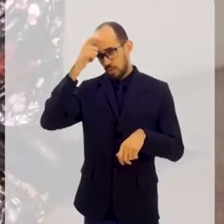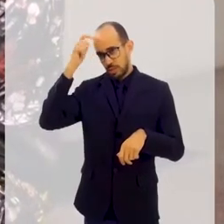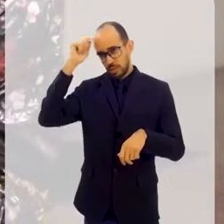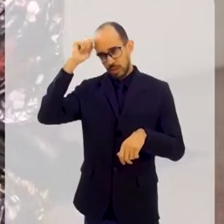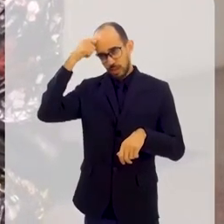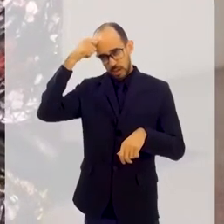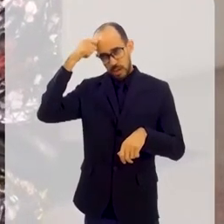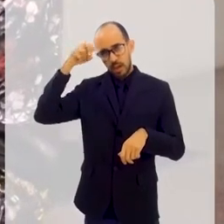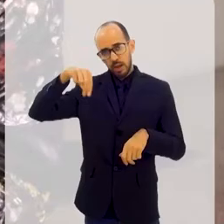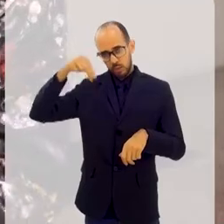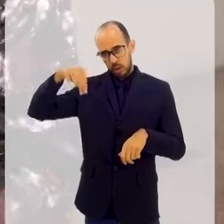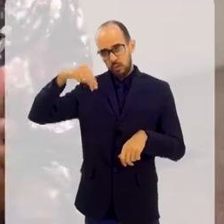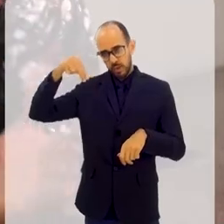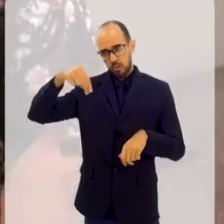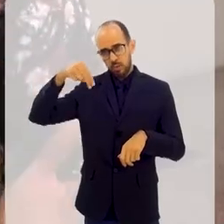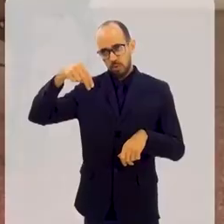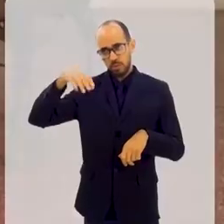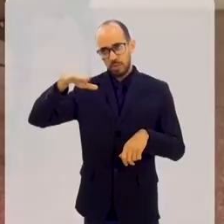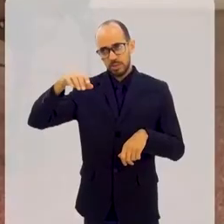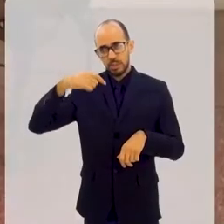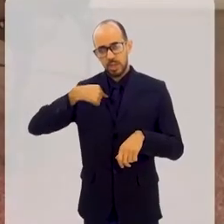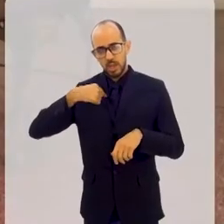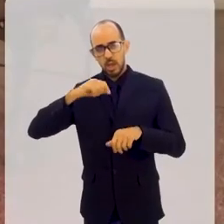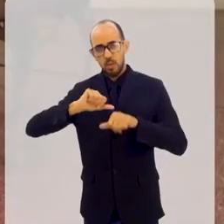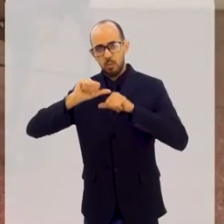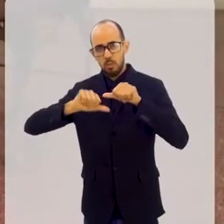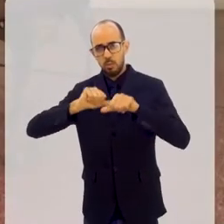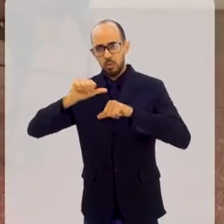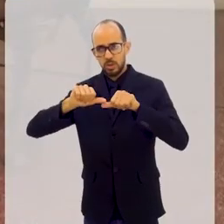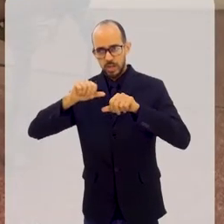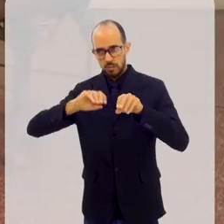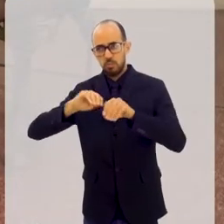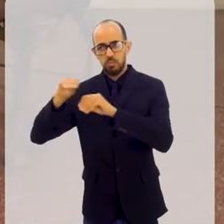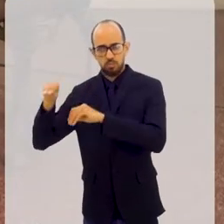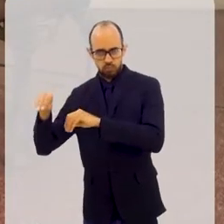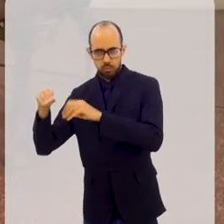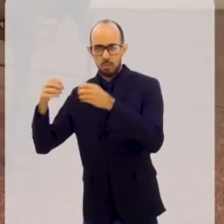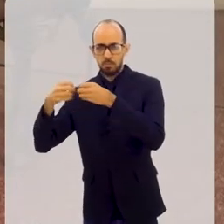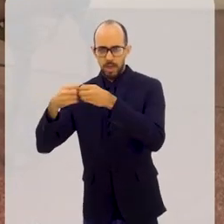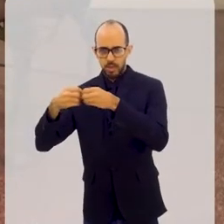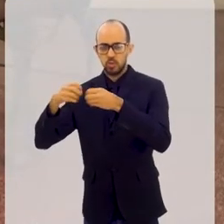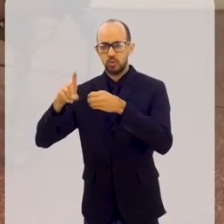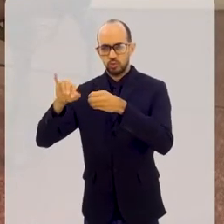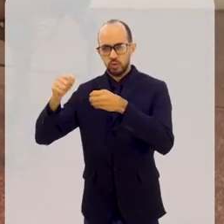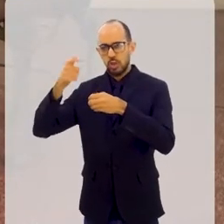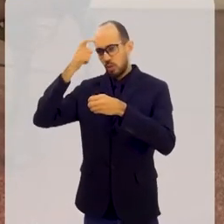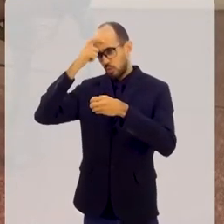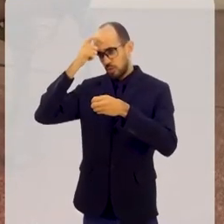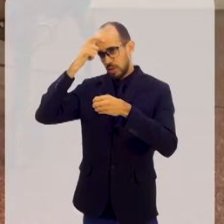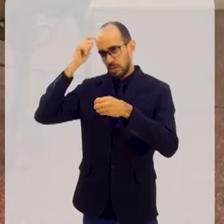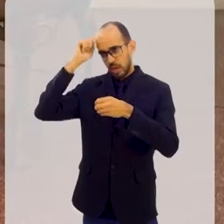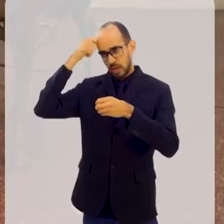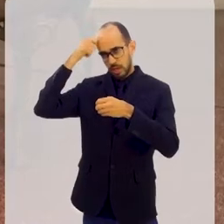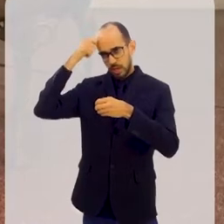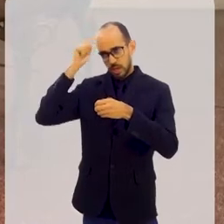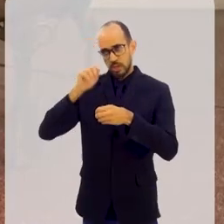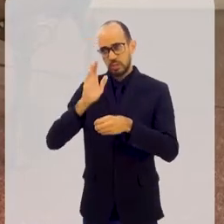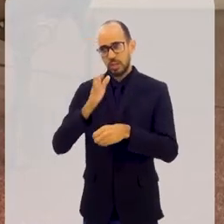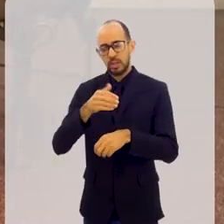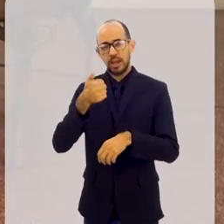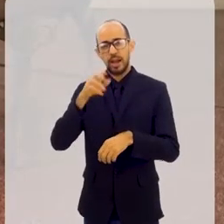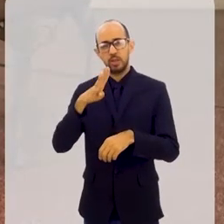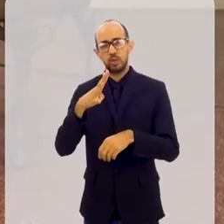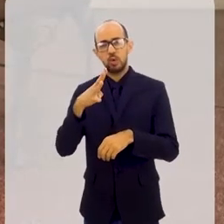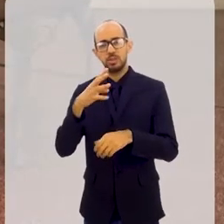que é Novembro aí eu megrei para novembro perto do Dia da Consciência Negra e damos umas 14